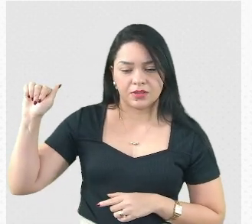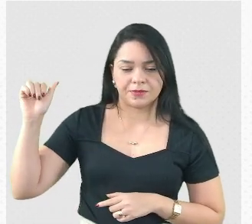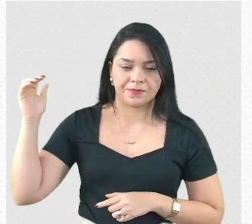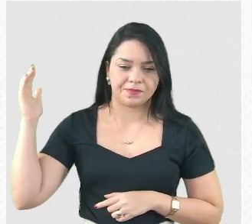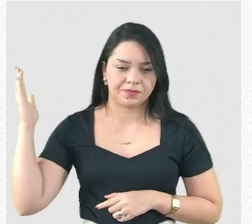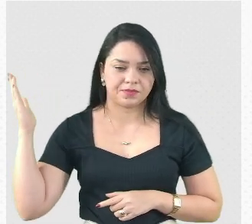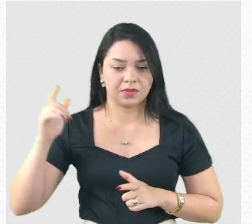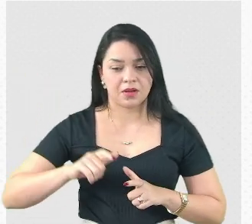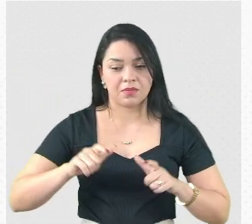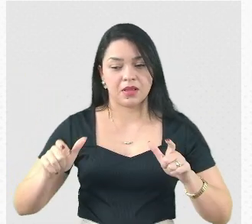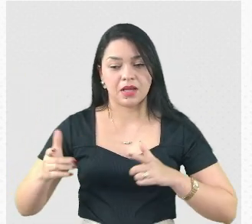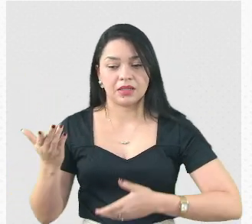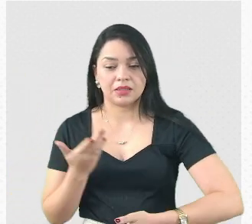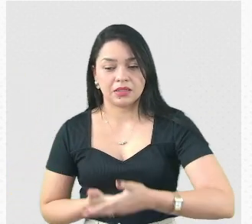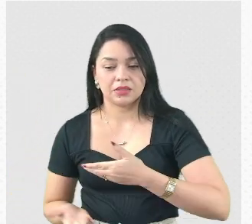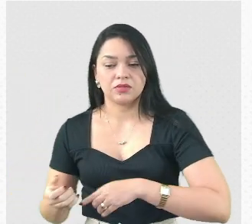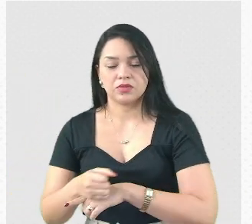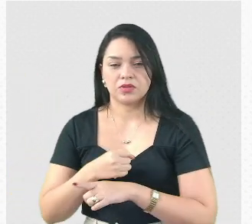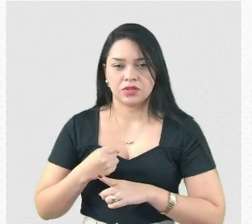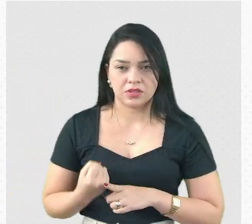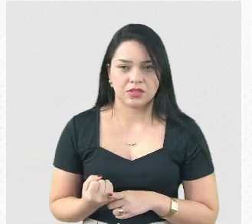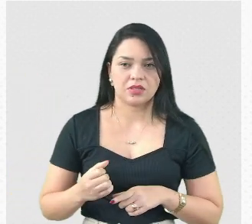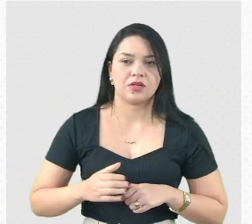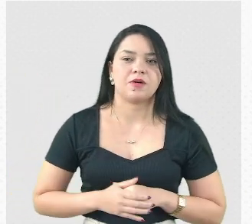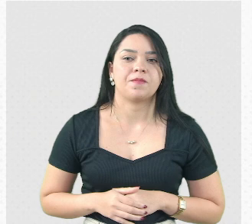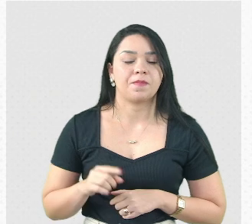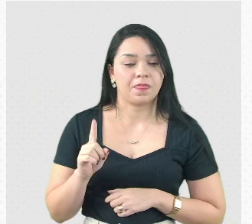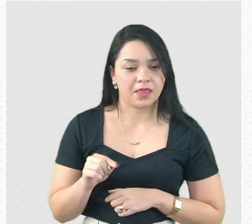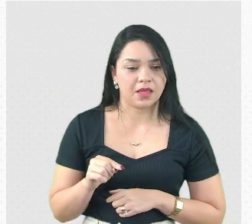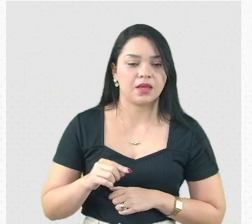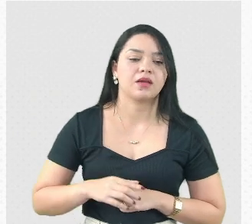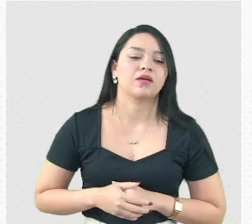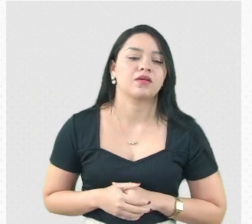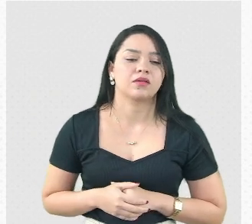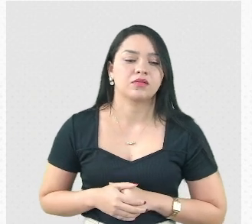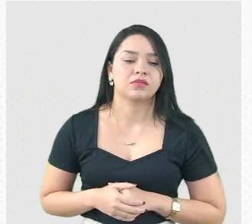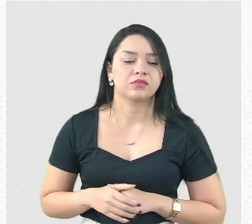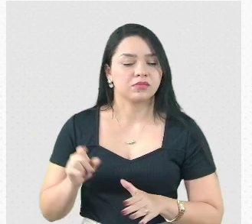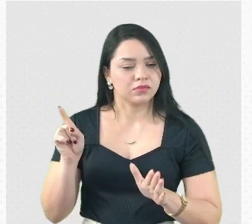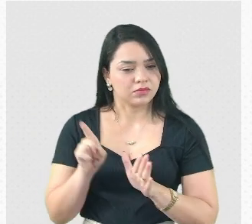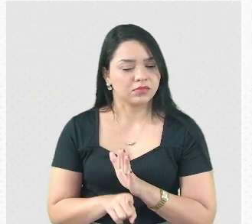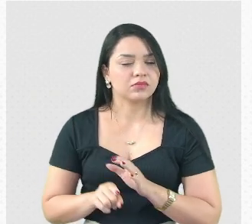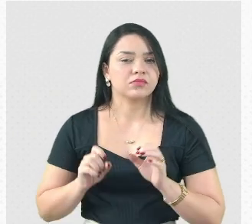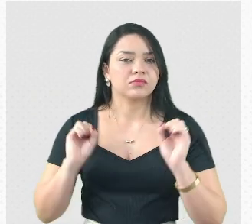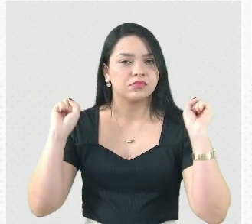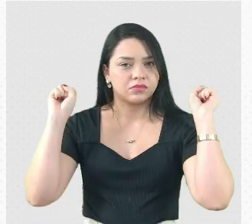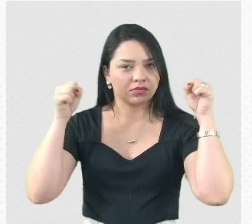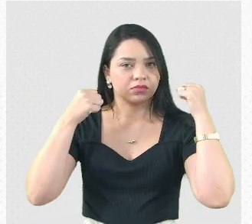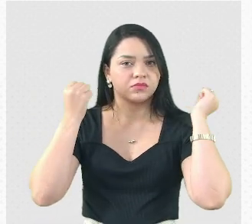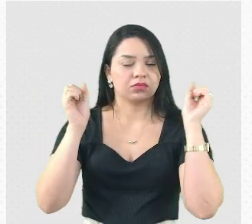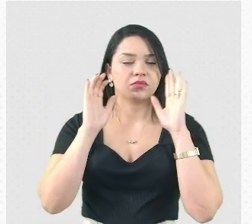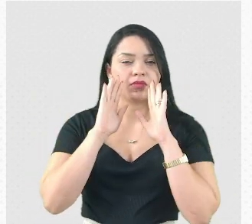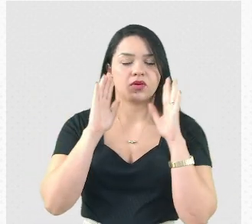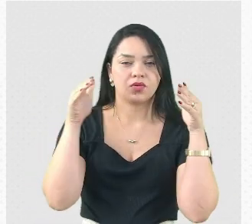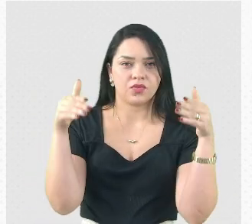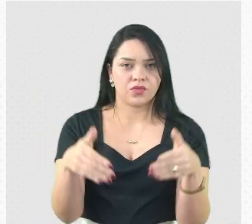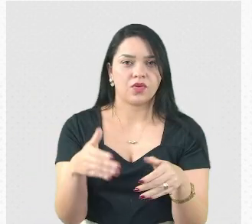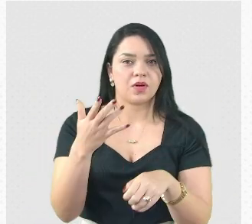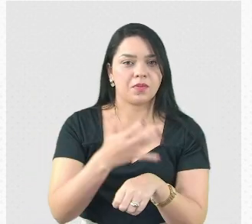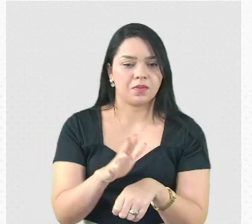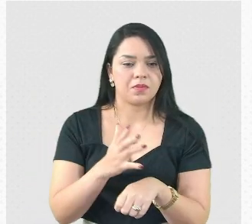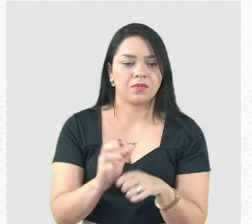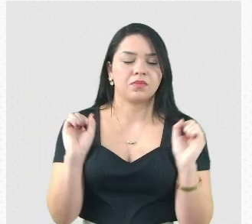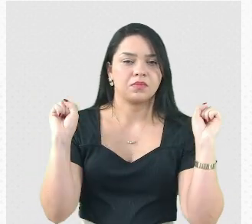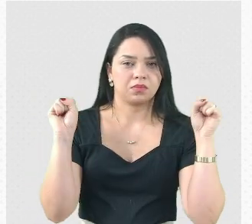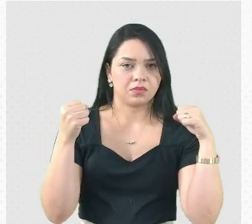a interação social entre os indivíduos. Esta é uma das questões que a educação física visa trabalhar. A prática de exercícios